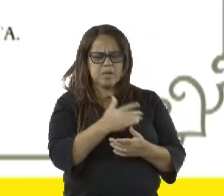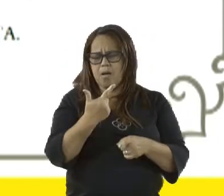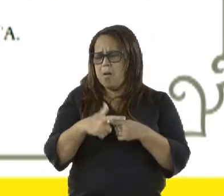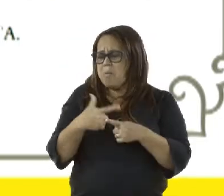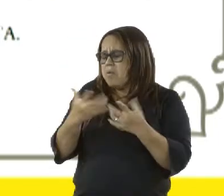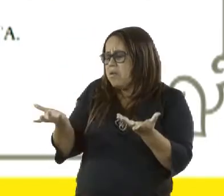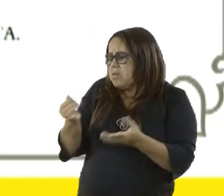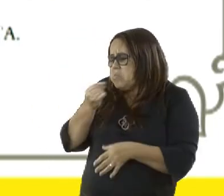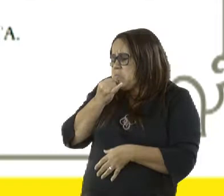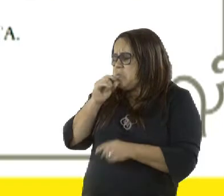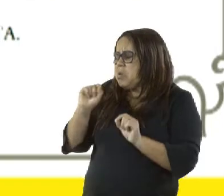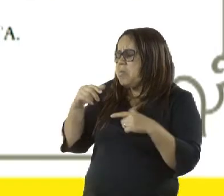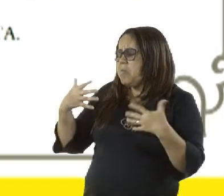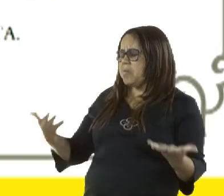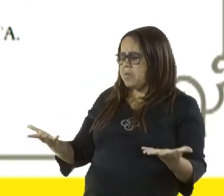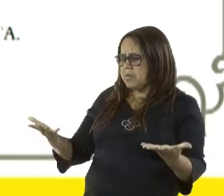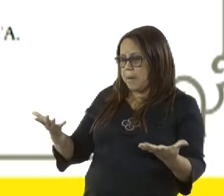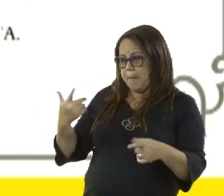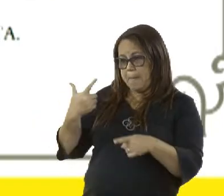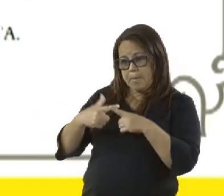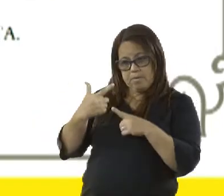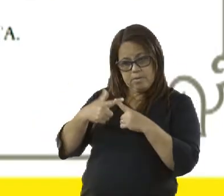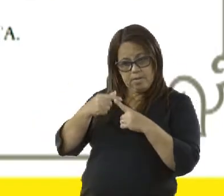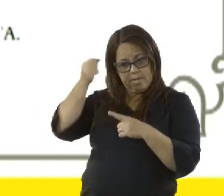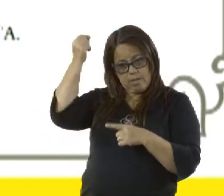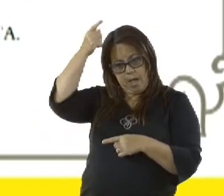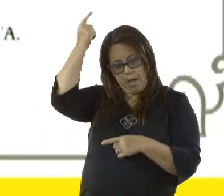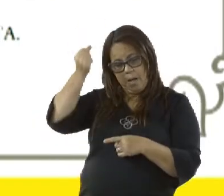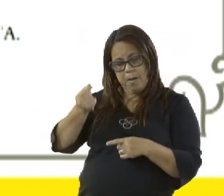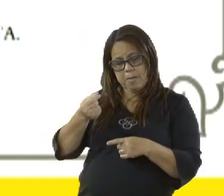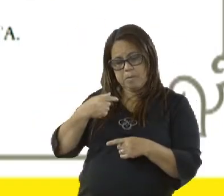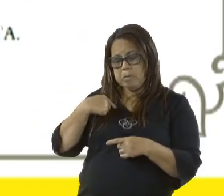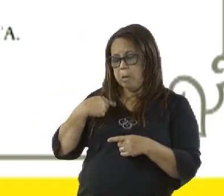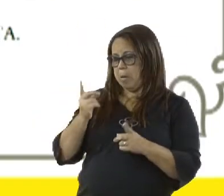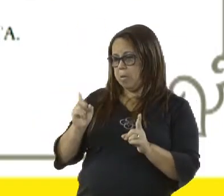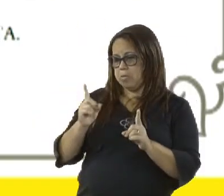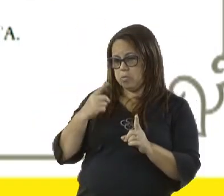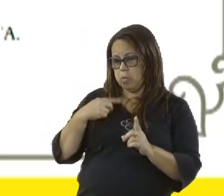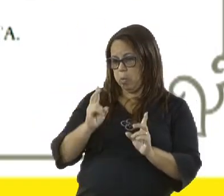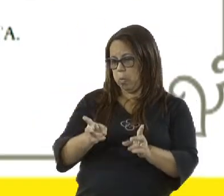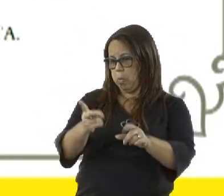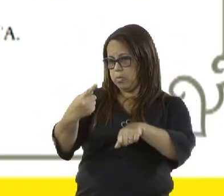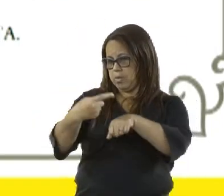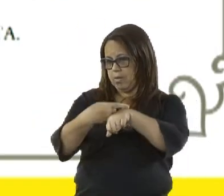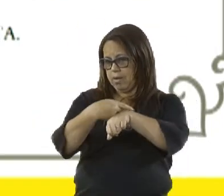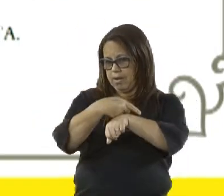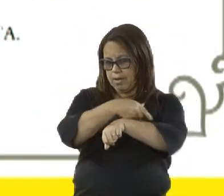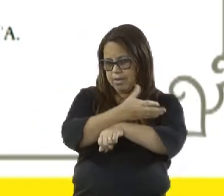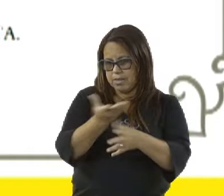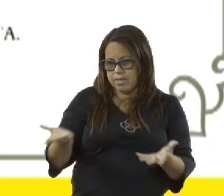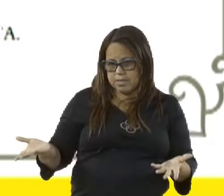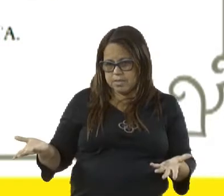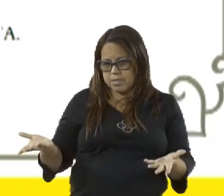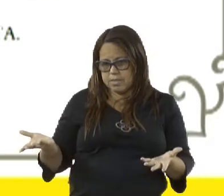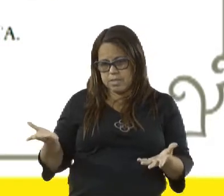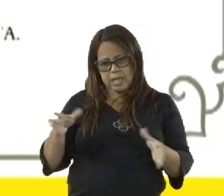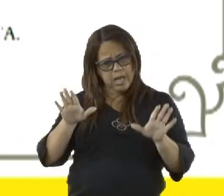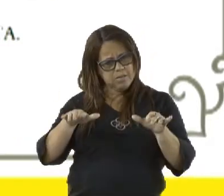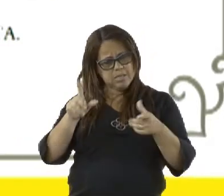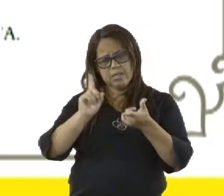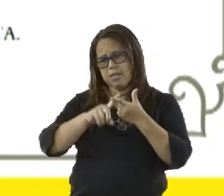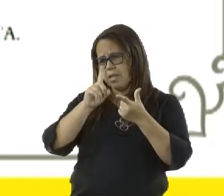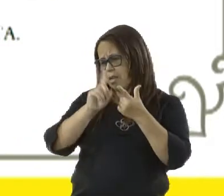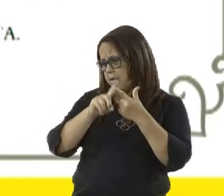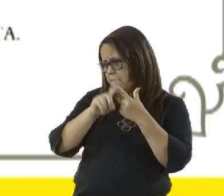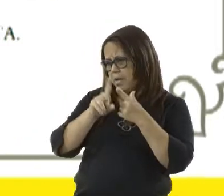me sentiria triste? Apesar de fazer parte de mim, minhas anteninhas não me tornam menos lagarta. Muito menos, suas asas sem bolinhas